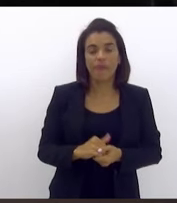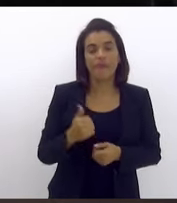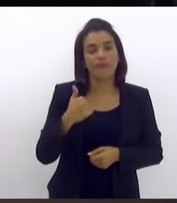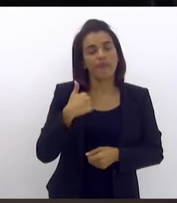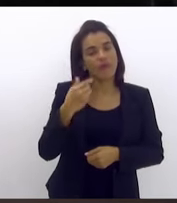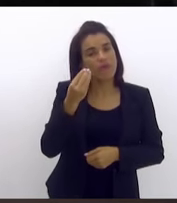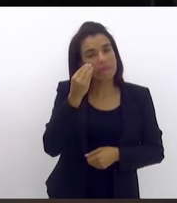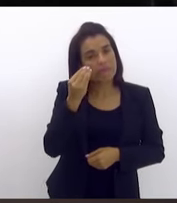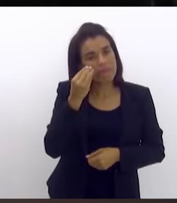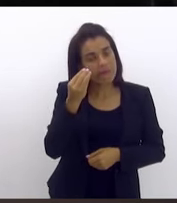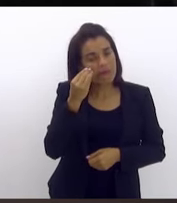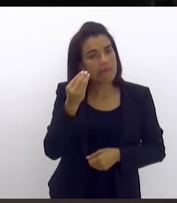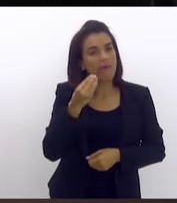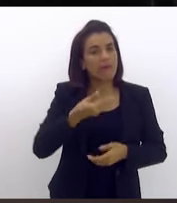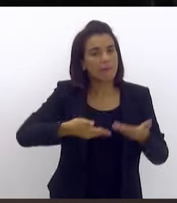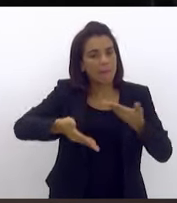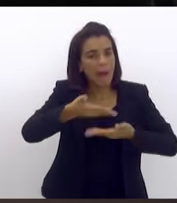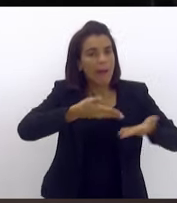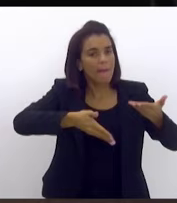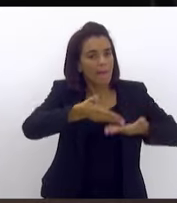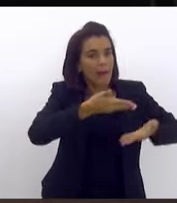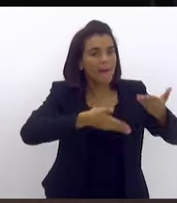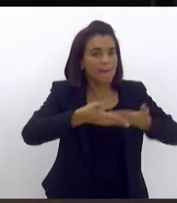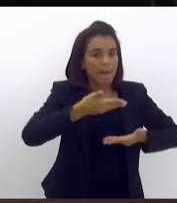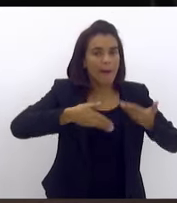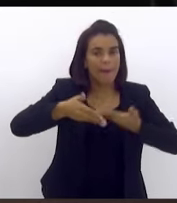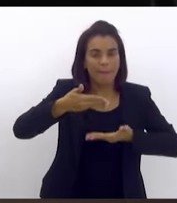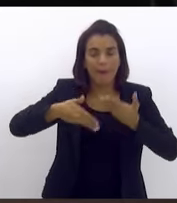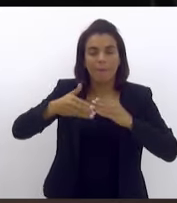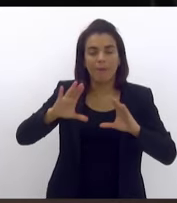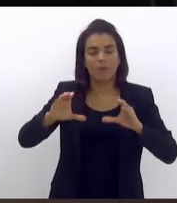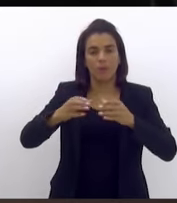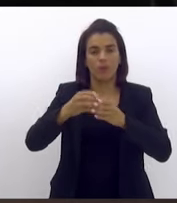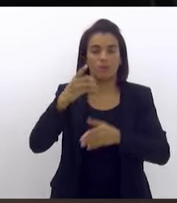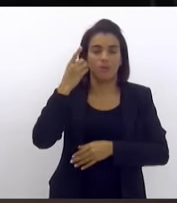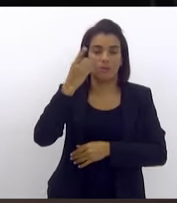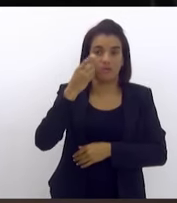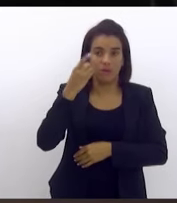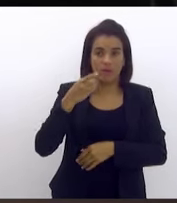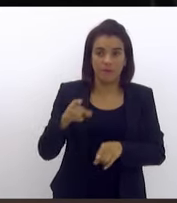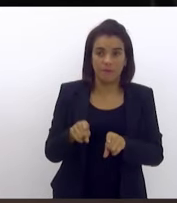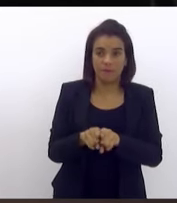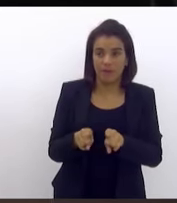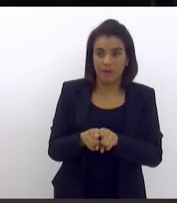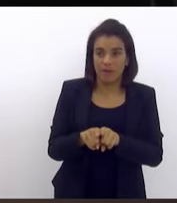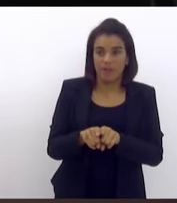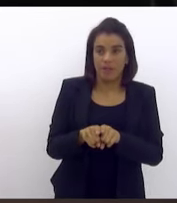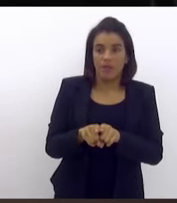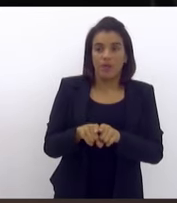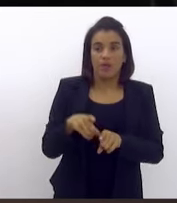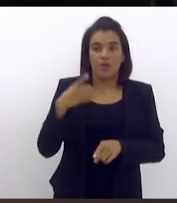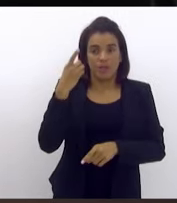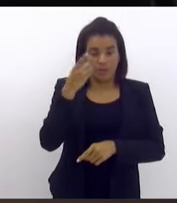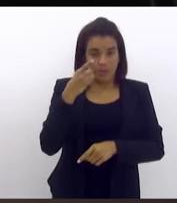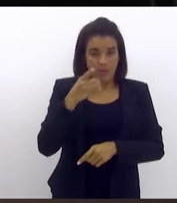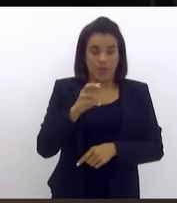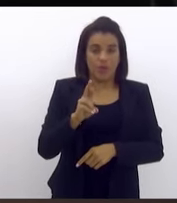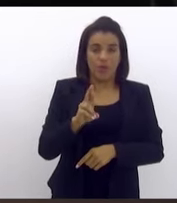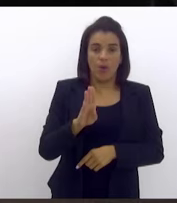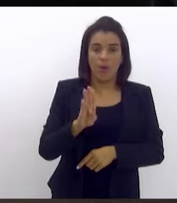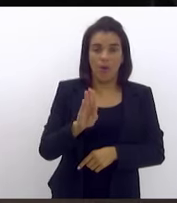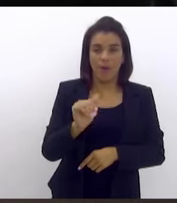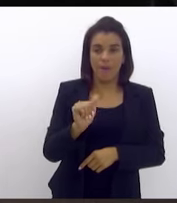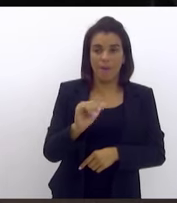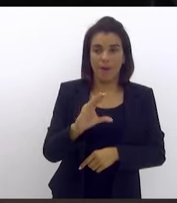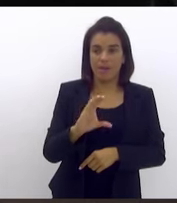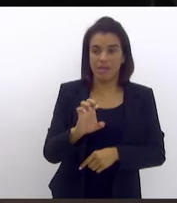isso aqui na casa por diversos momentos, e hoje vou solicitar do presidente Barcelar uma audiência, vou pedir favor a